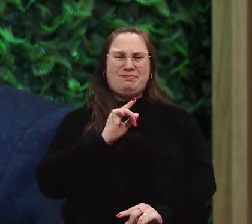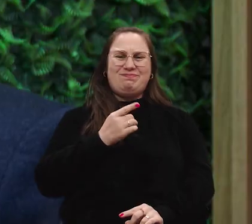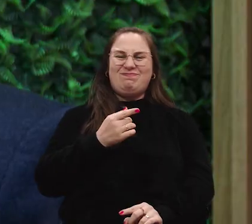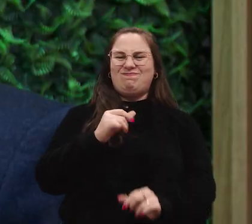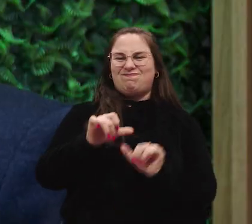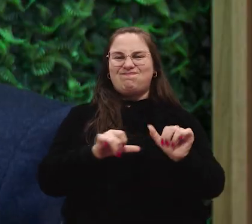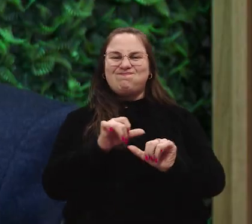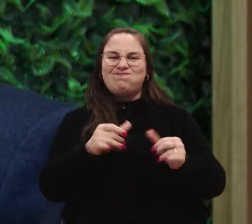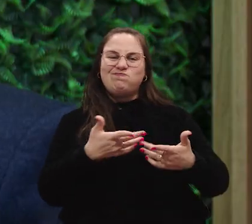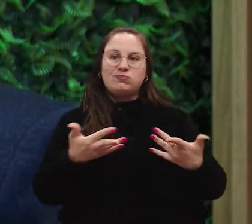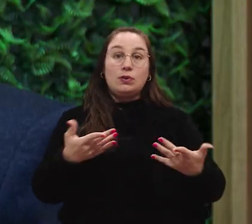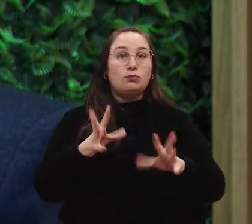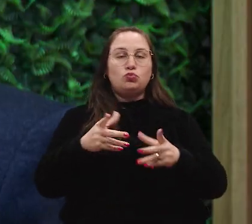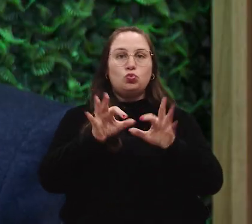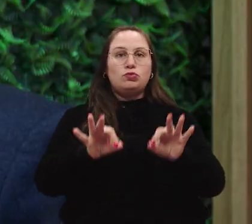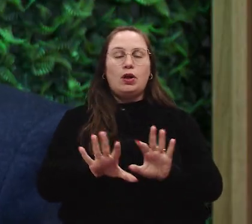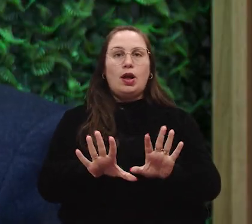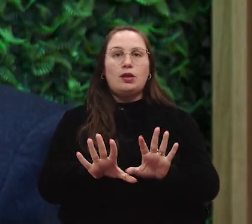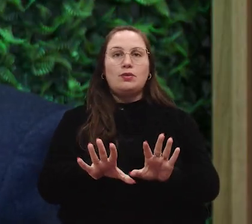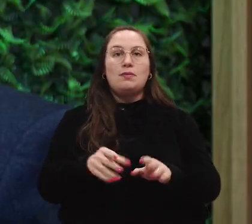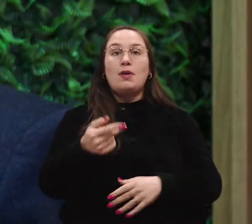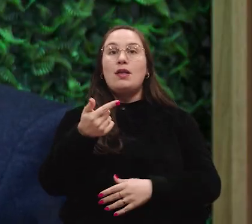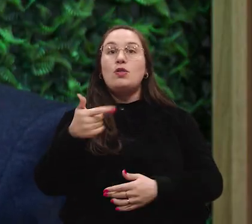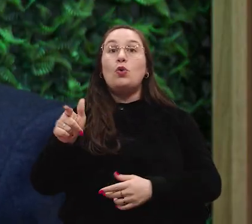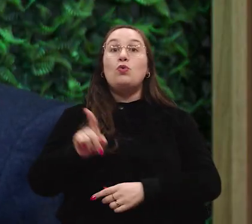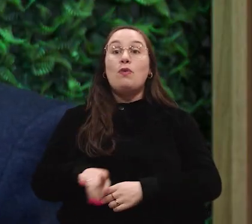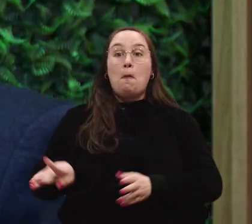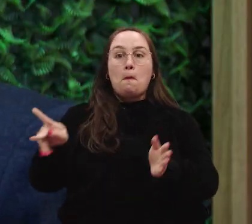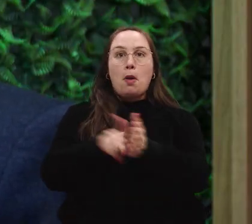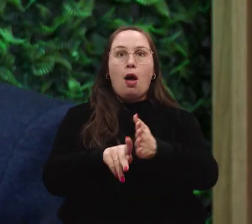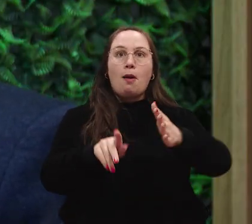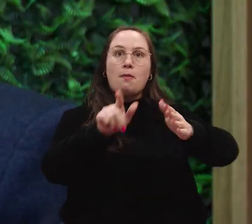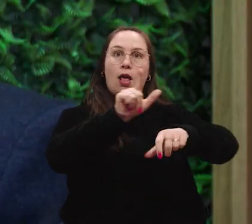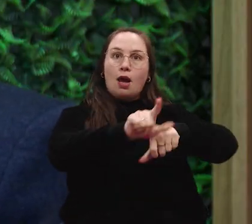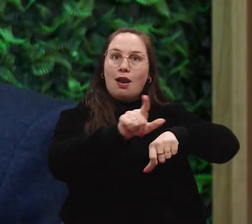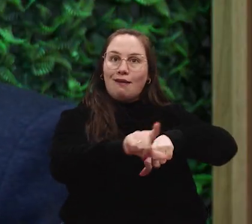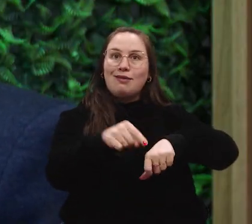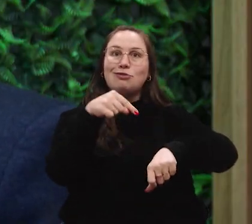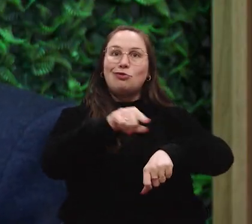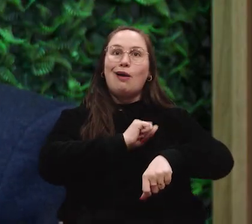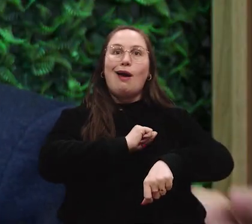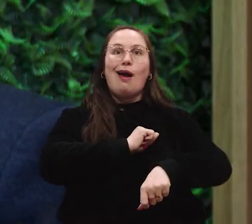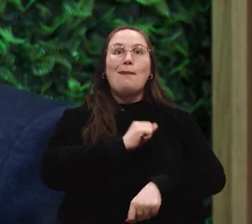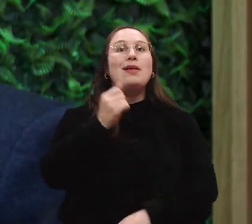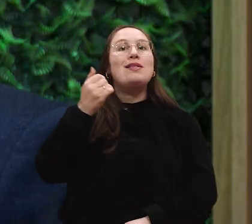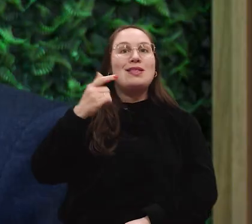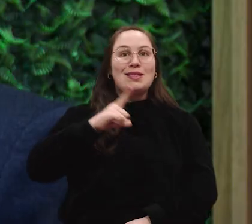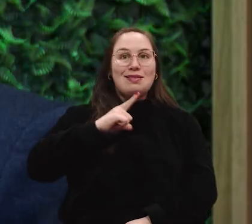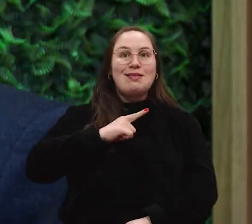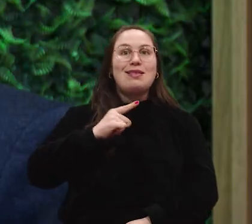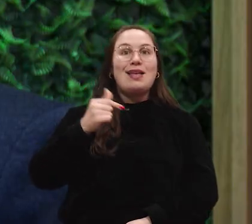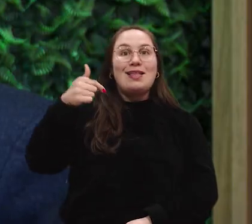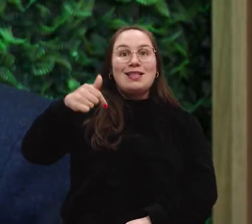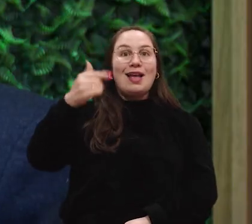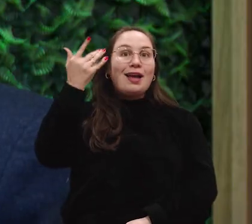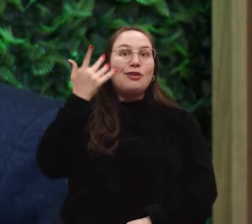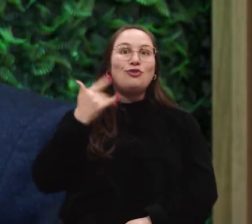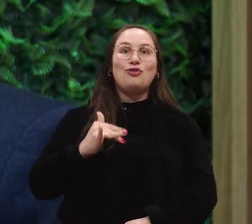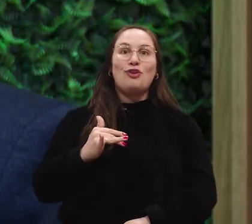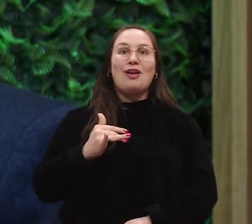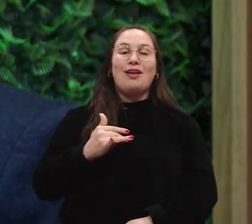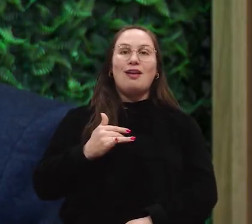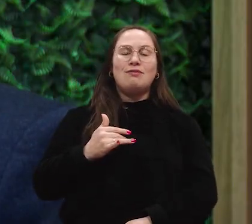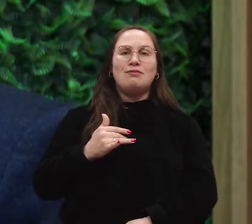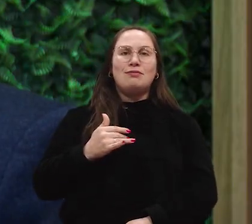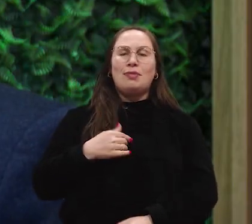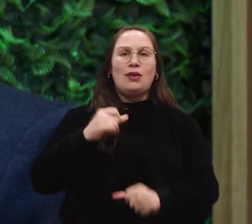não era branco, mas então tá tudo certo. Mas muitos vão na loja e aí, não, mas tu tem 7 dias, mas eu tenho 7 dias, que o